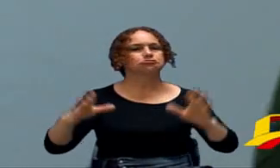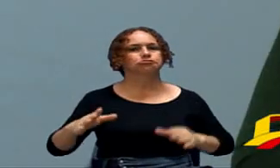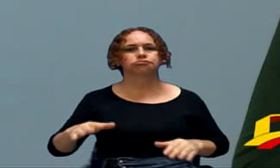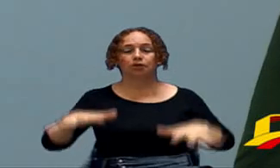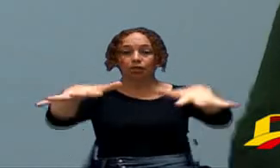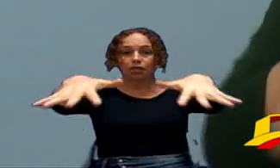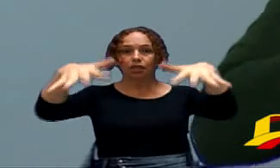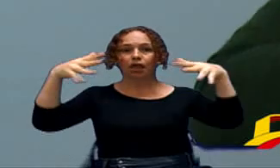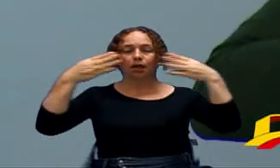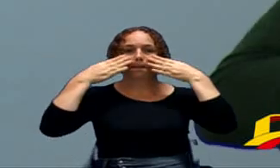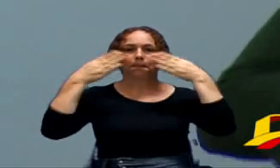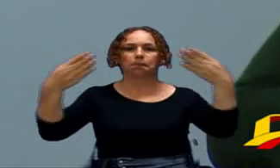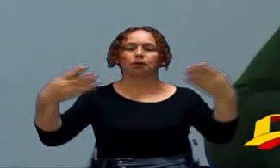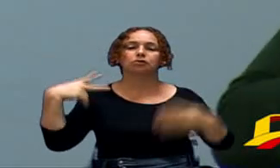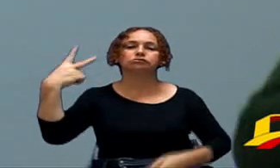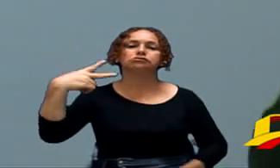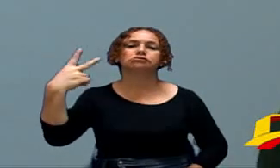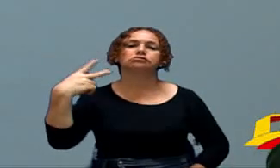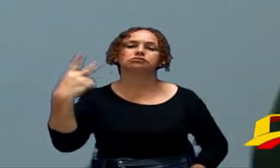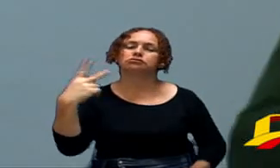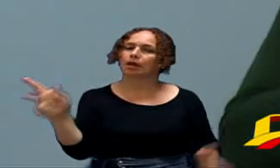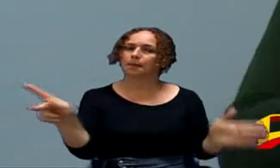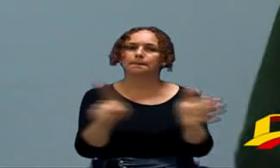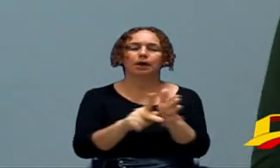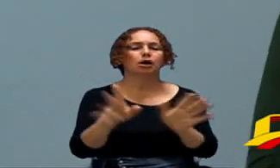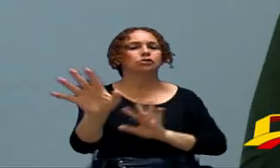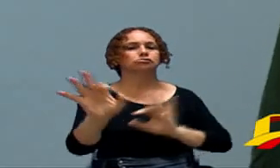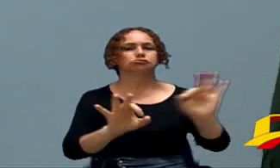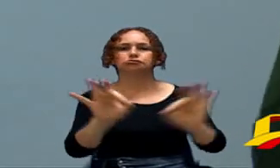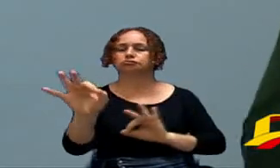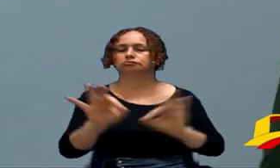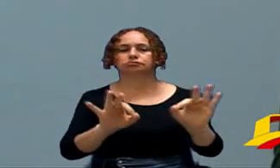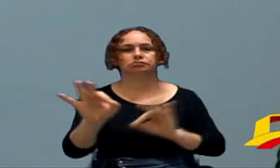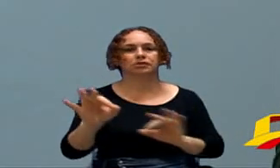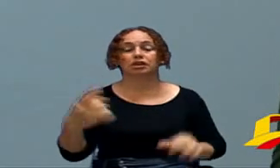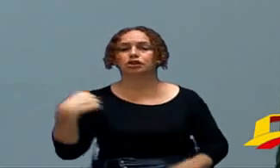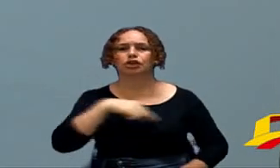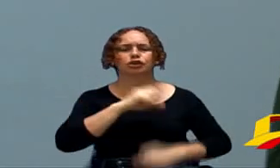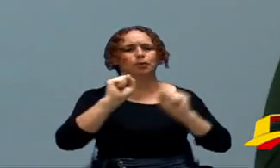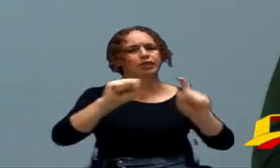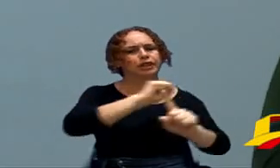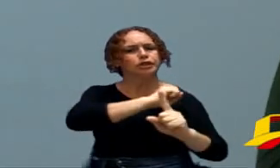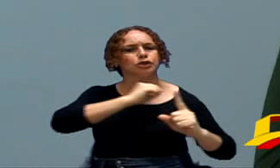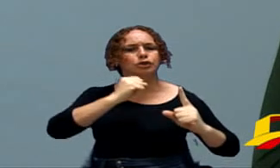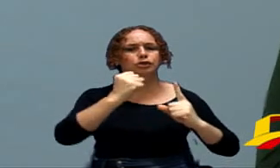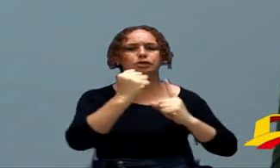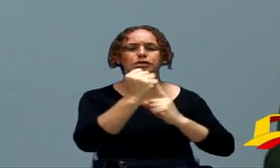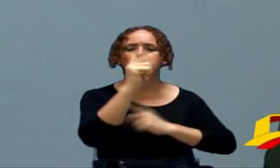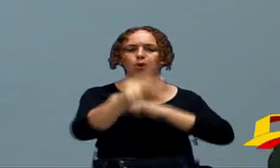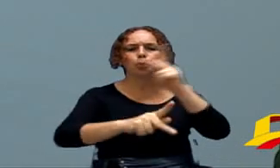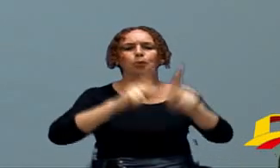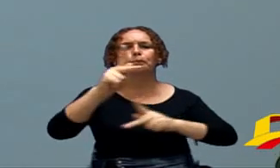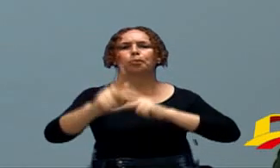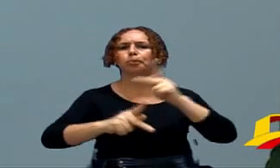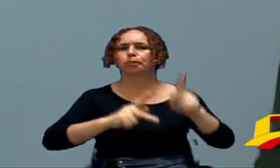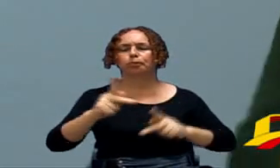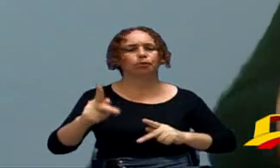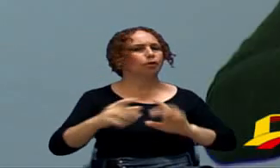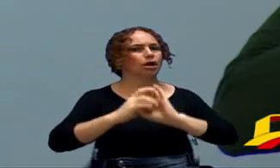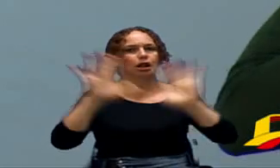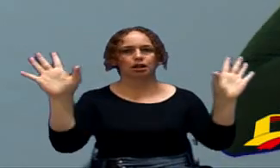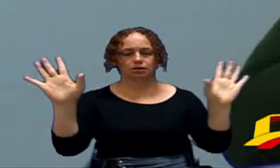nobres vereadores, para que a gente possa exercer a nossa cidadania dentro do espírito democrático de direito. Eu vou ser muito